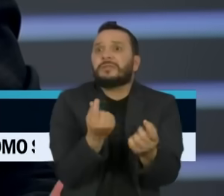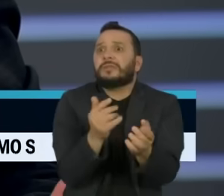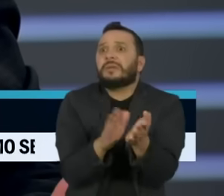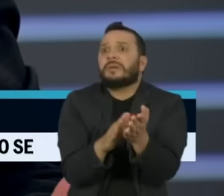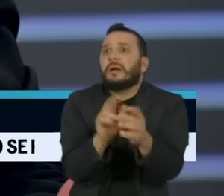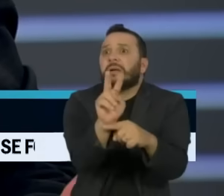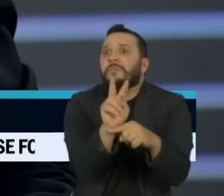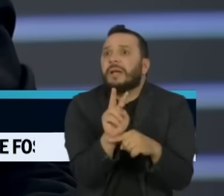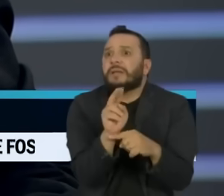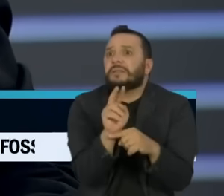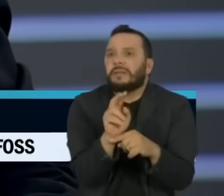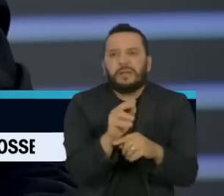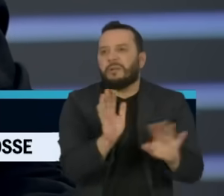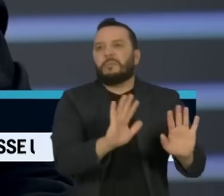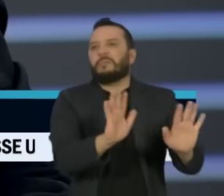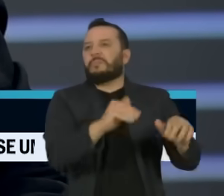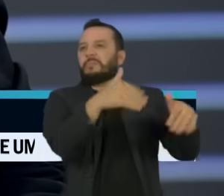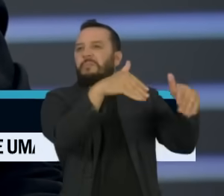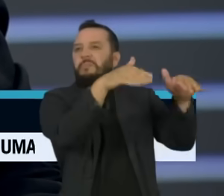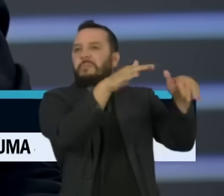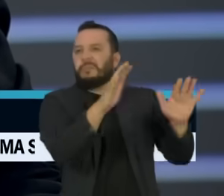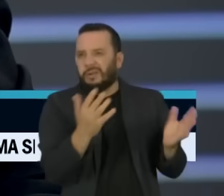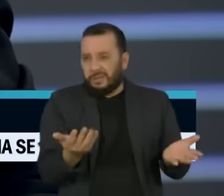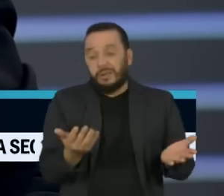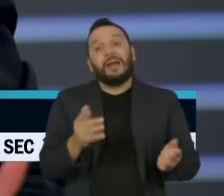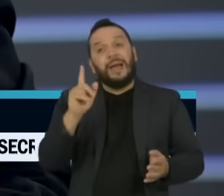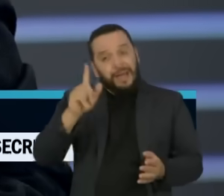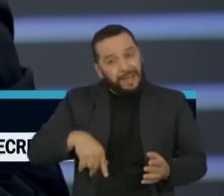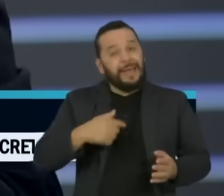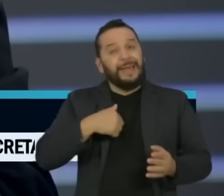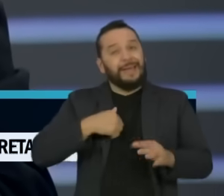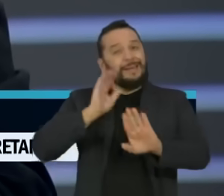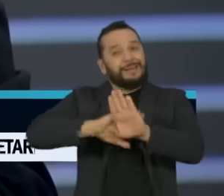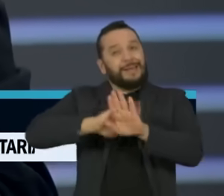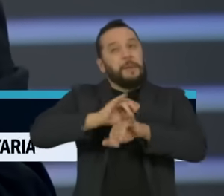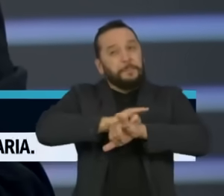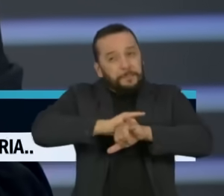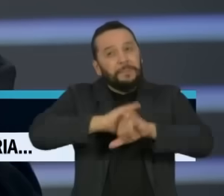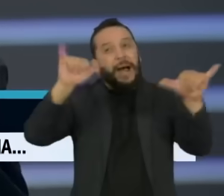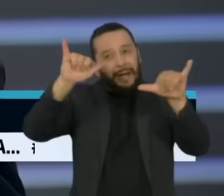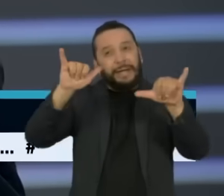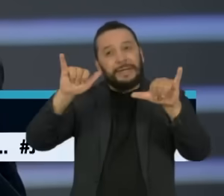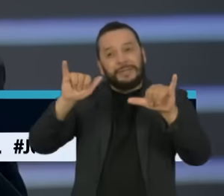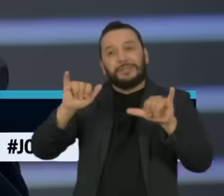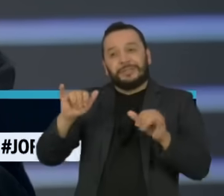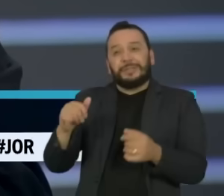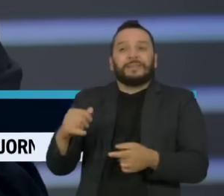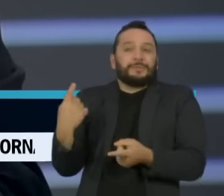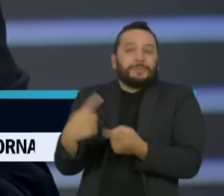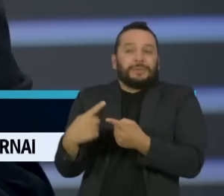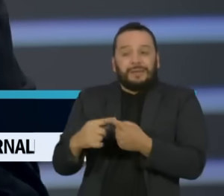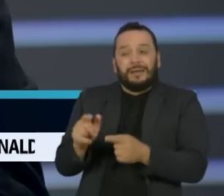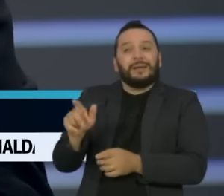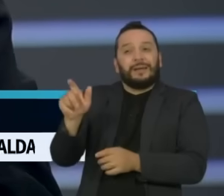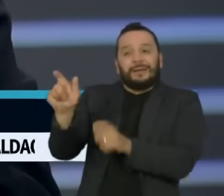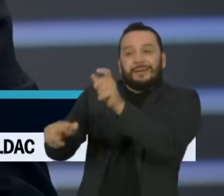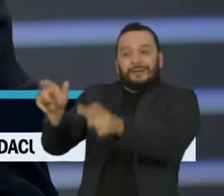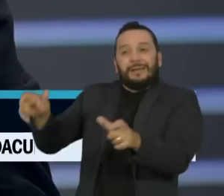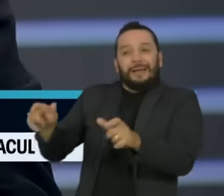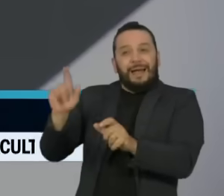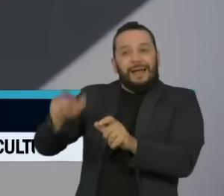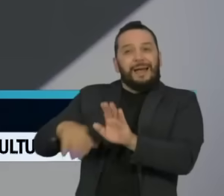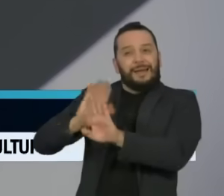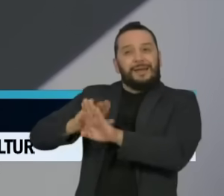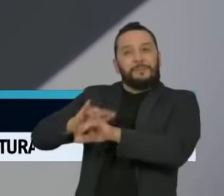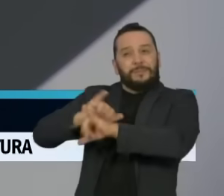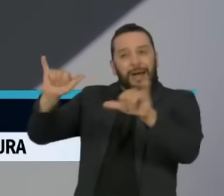o famoso marketing de causa, como se chama por aí, que agrega valor de marketing às marcas, mas a verdade é para inglês ver. É